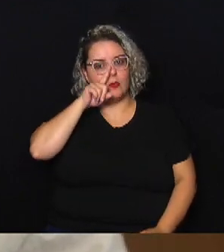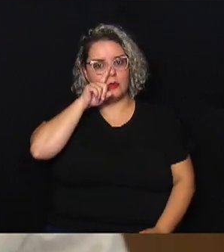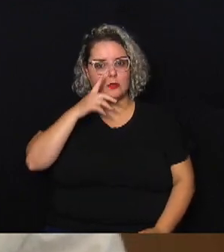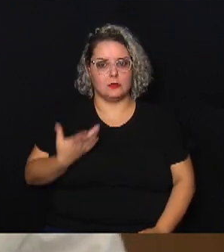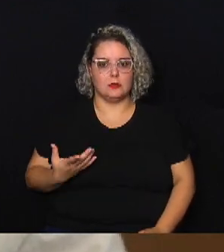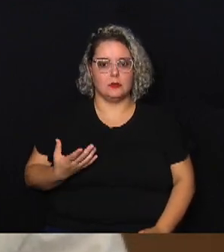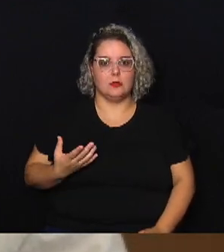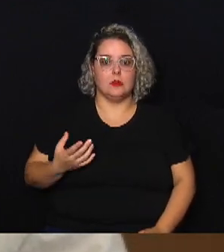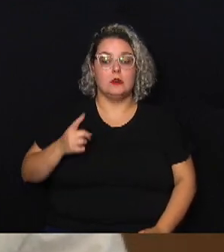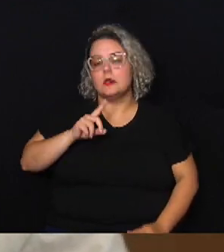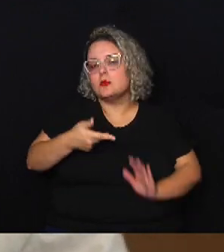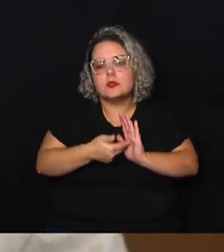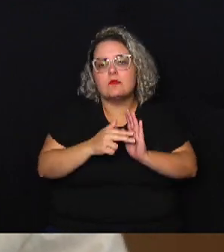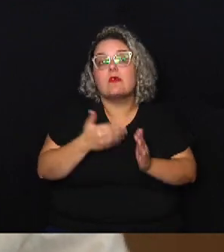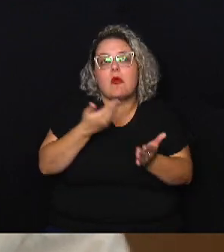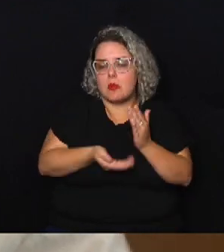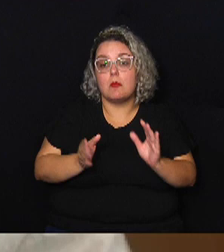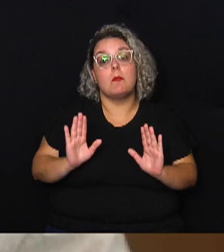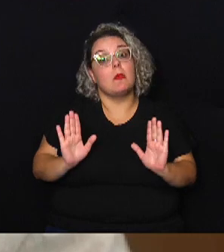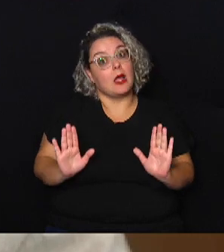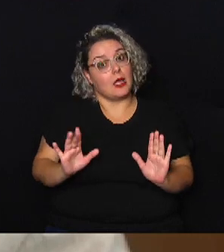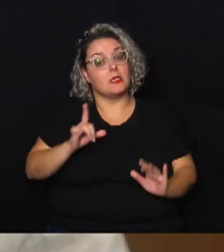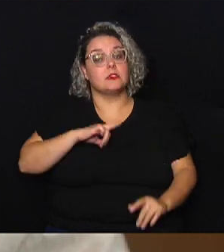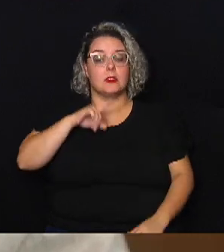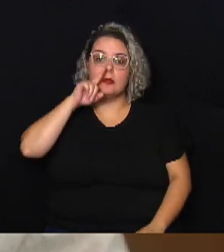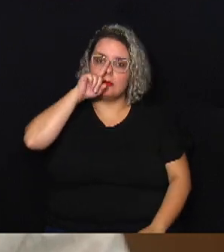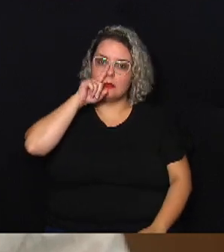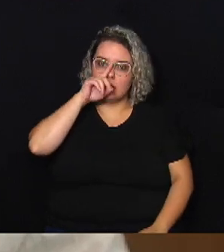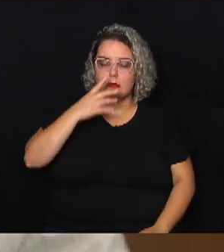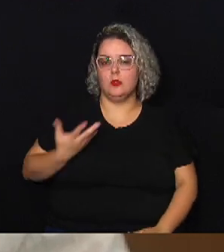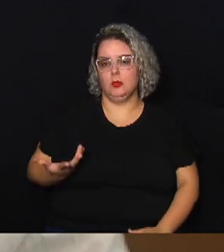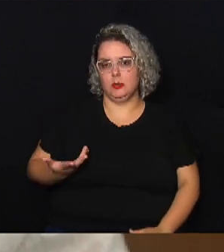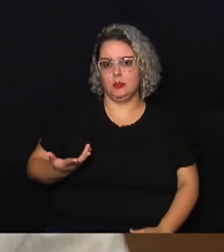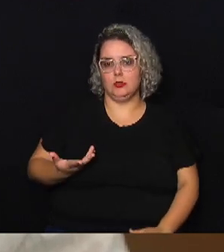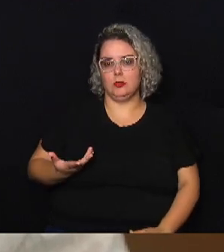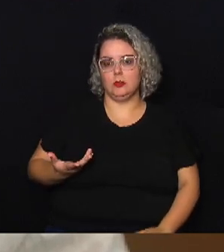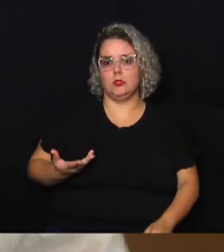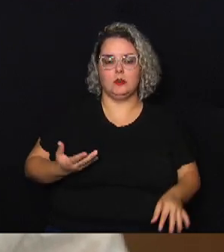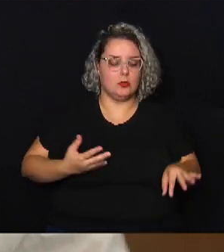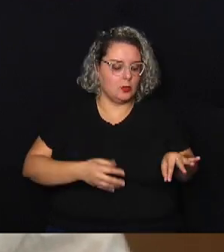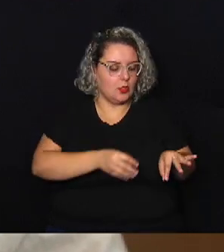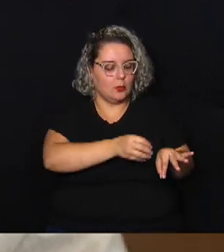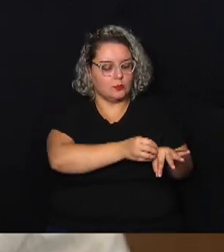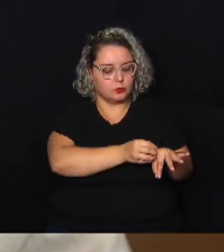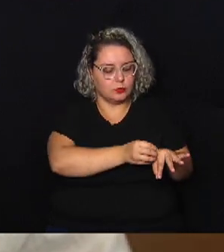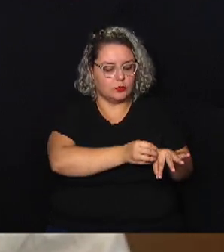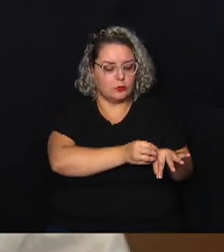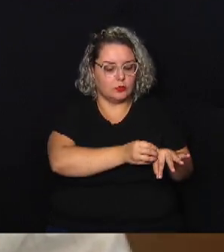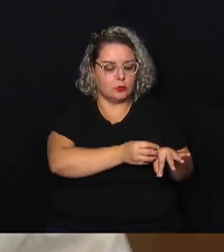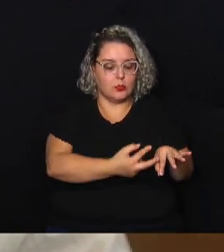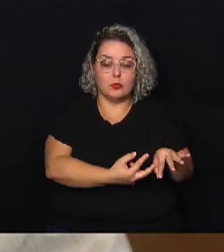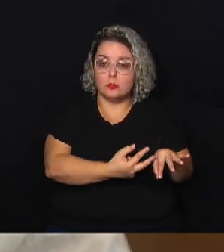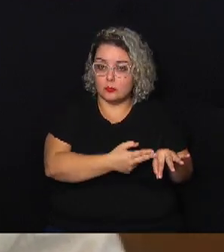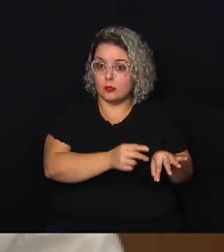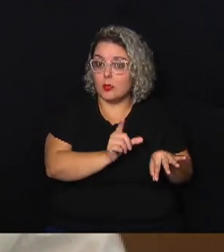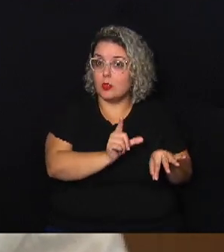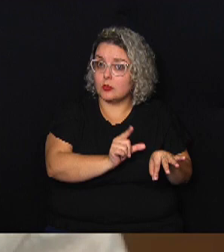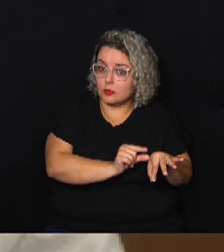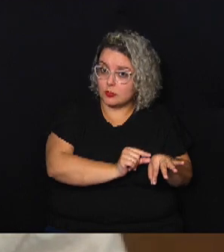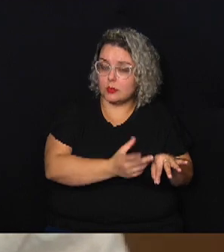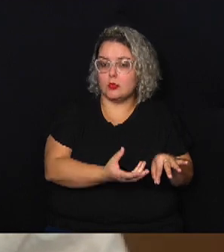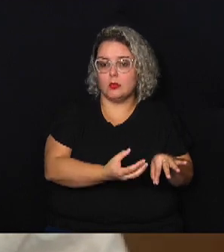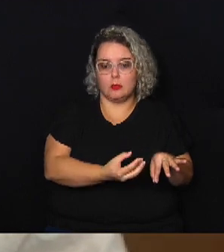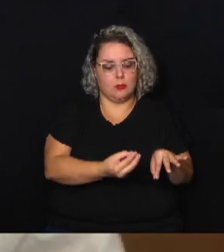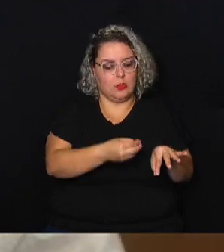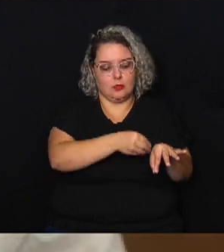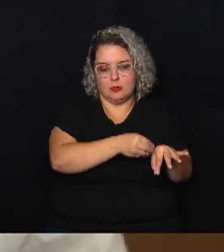faria, mas existe o risco. E essa cirurgia no clítoris, ele pode ser uma redução, né, da parte interna, ou